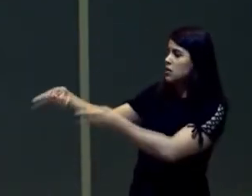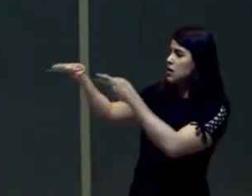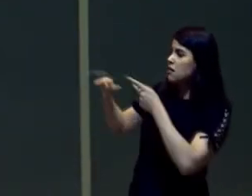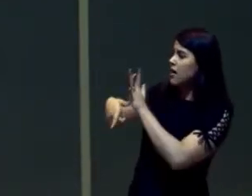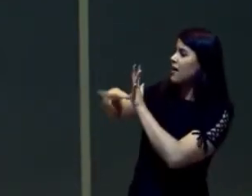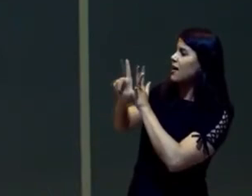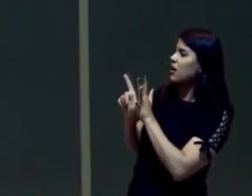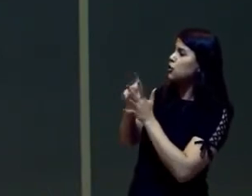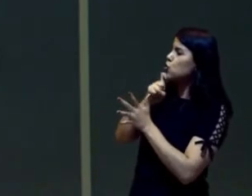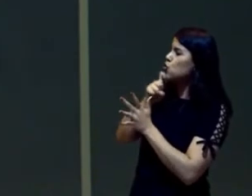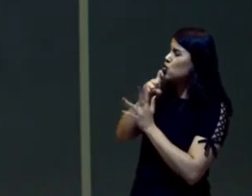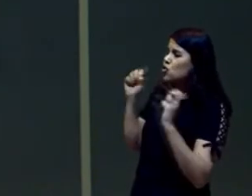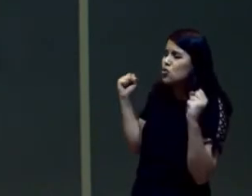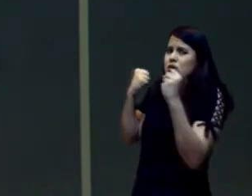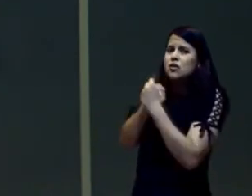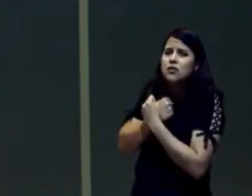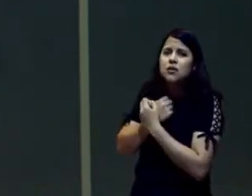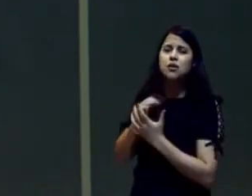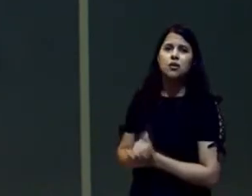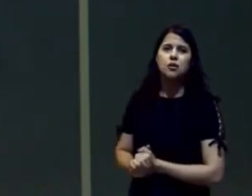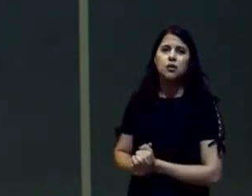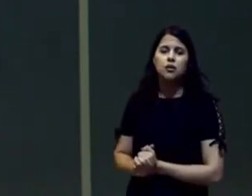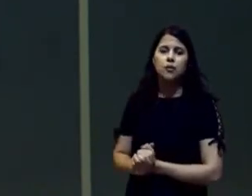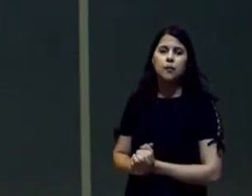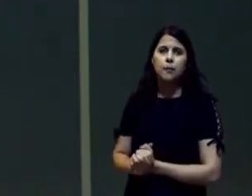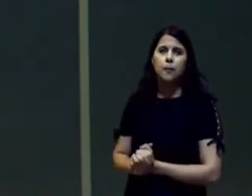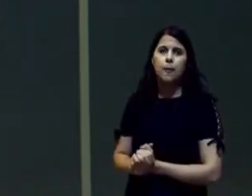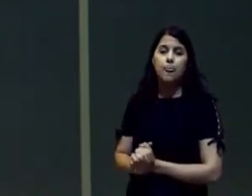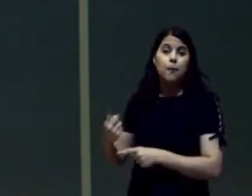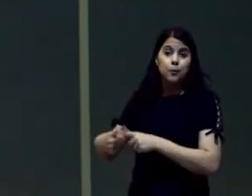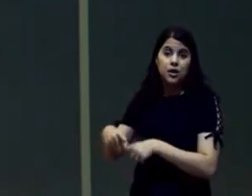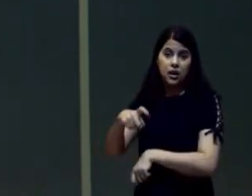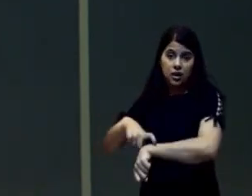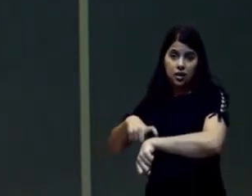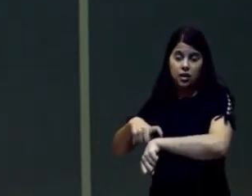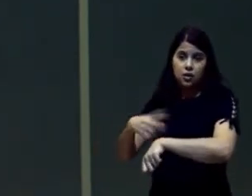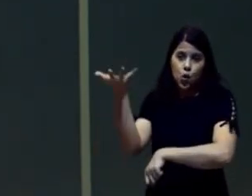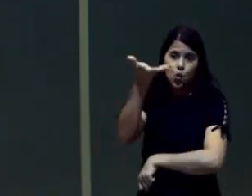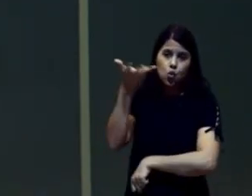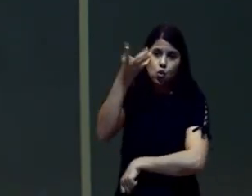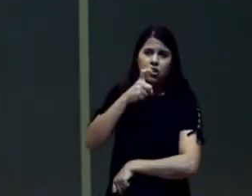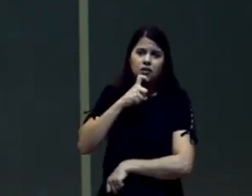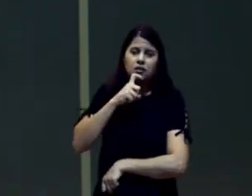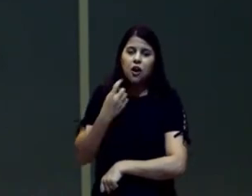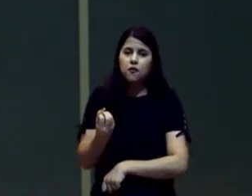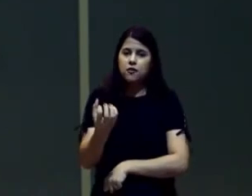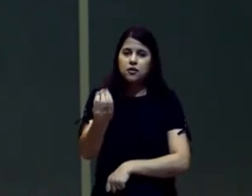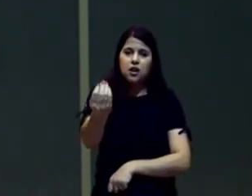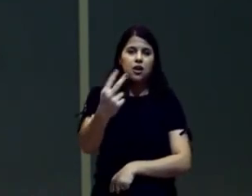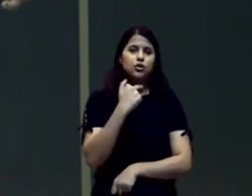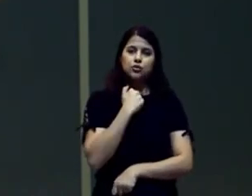inverno. Porque no inverno Timóteo não poderia viajar. E eu fui buscar entender por que que